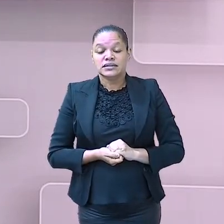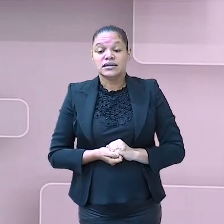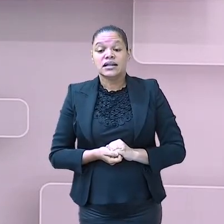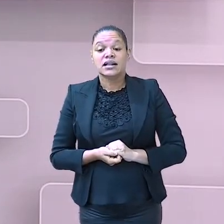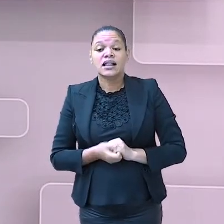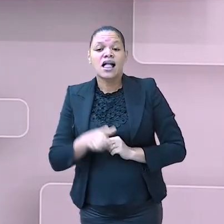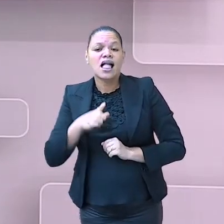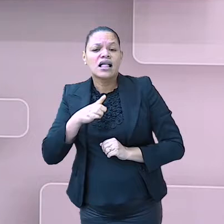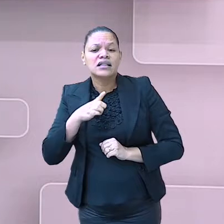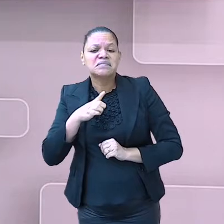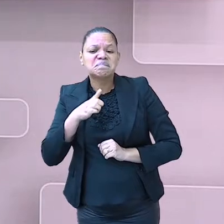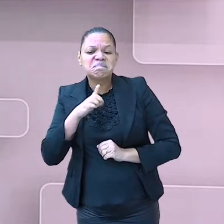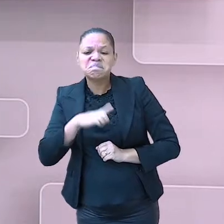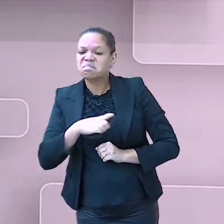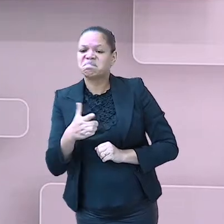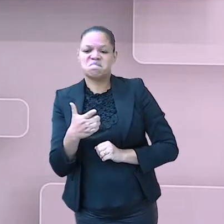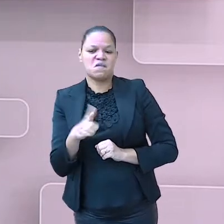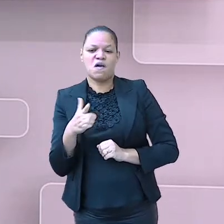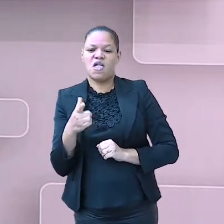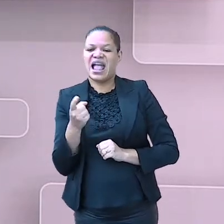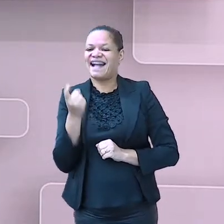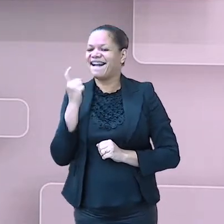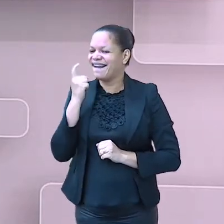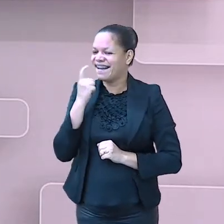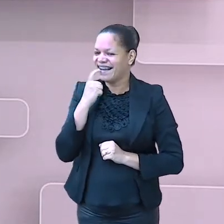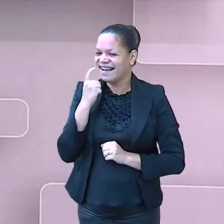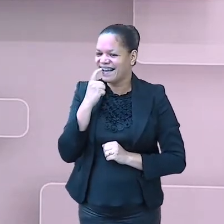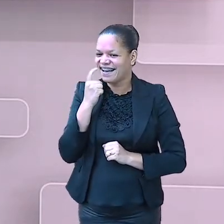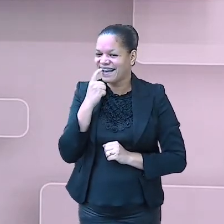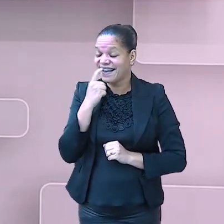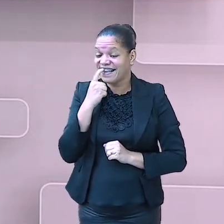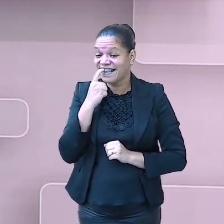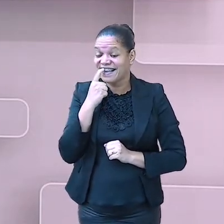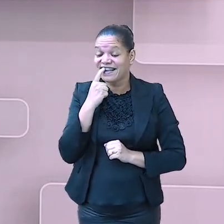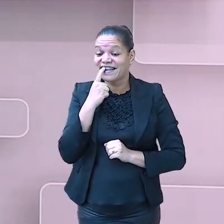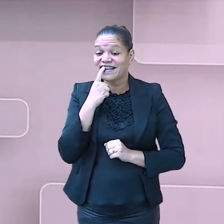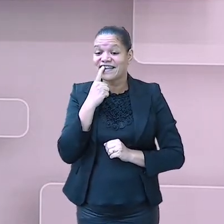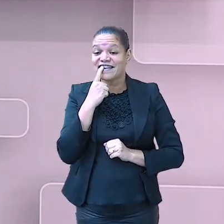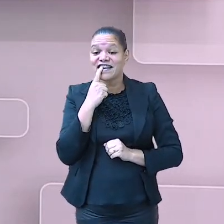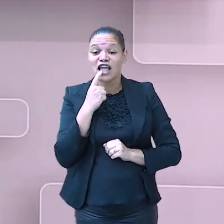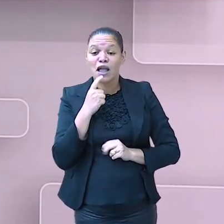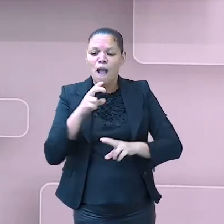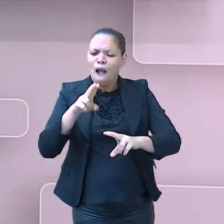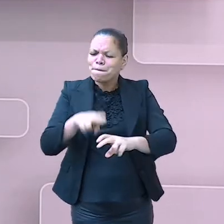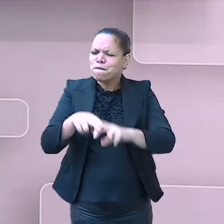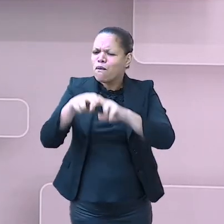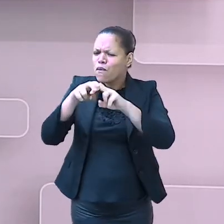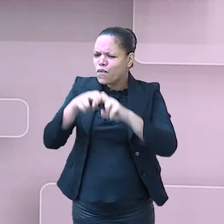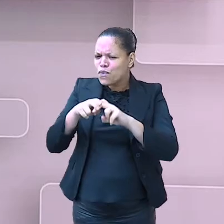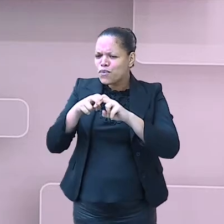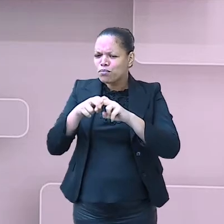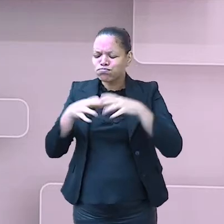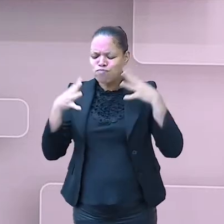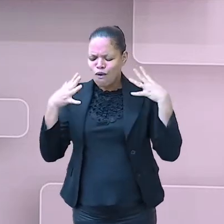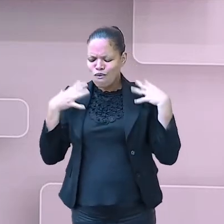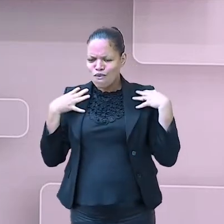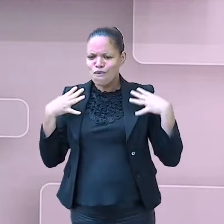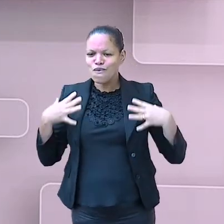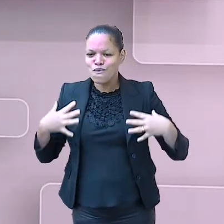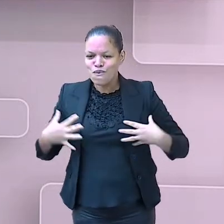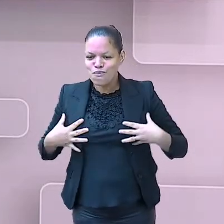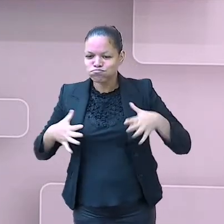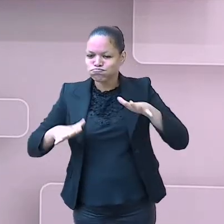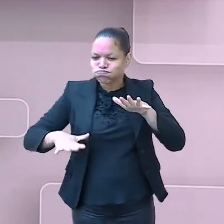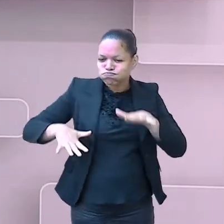Eles não têm dentes, também para que o corpo fique mais leve e para que ajude no momento